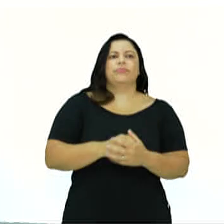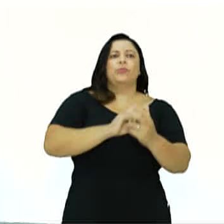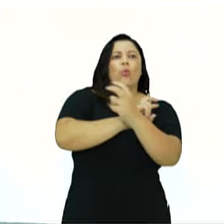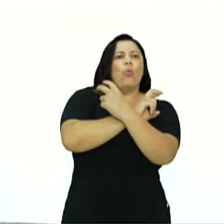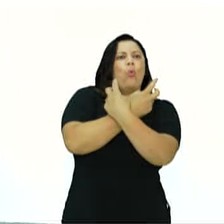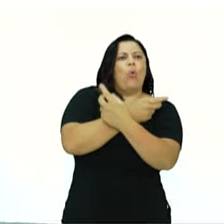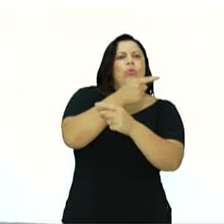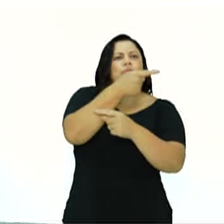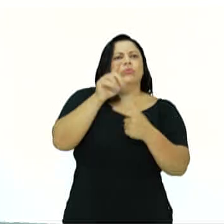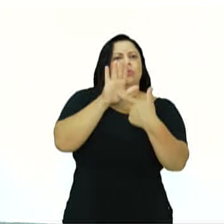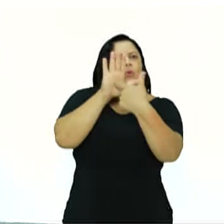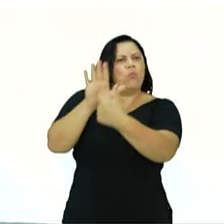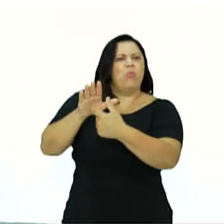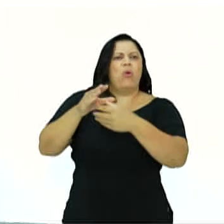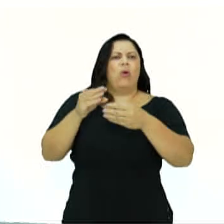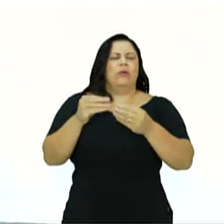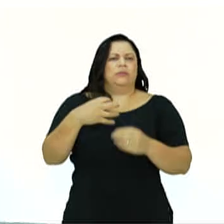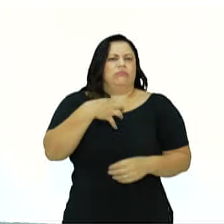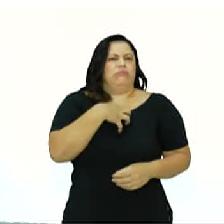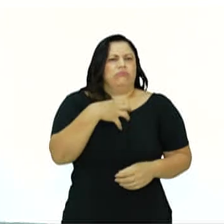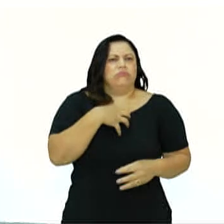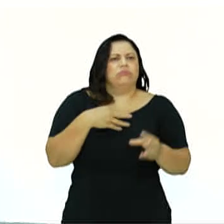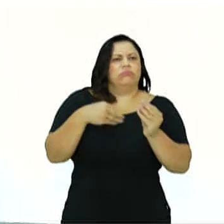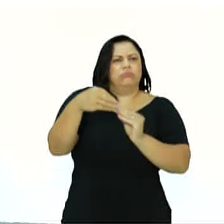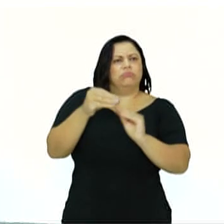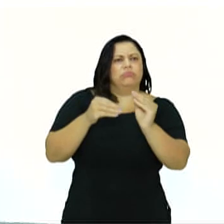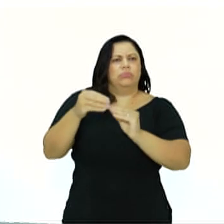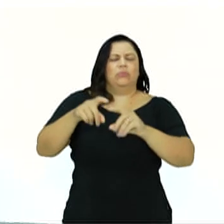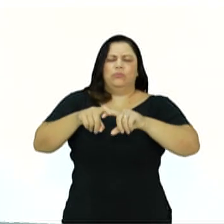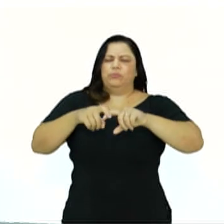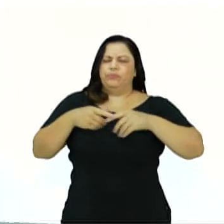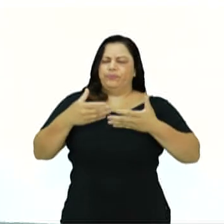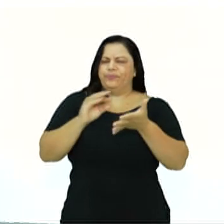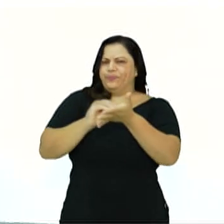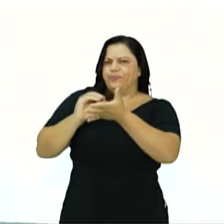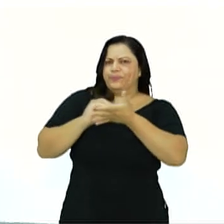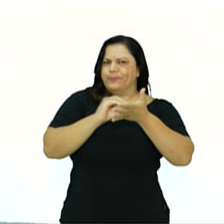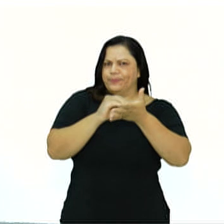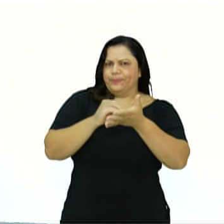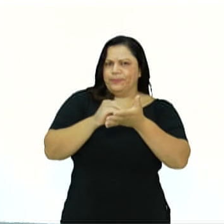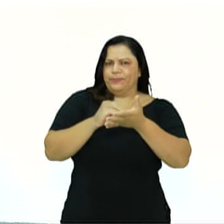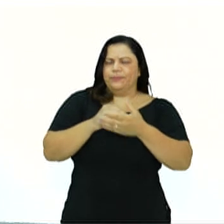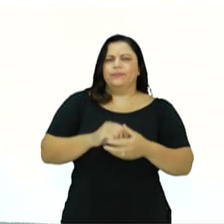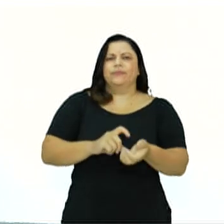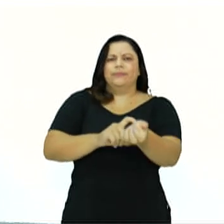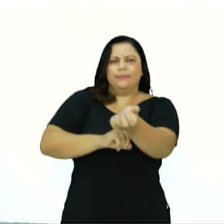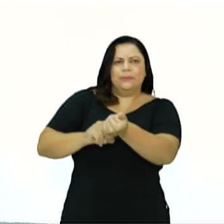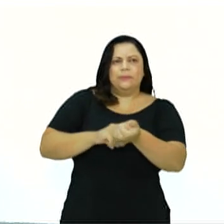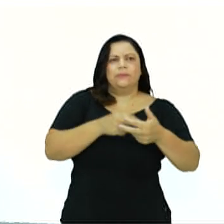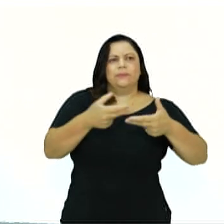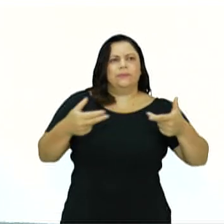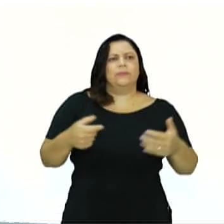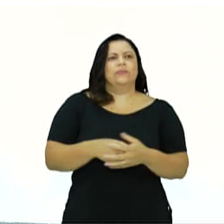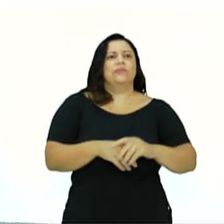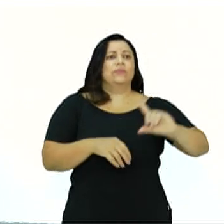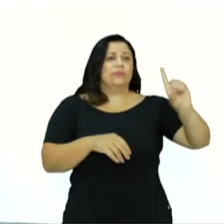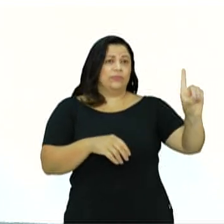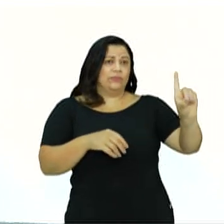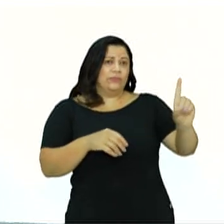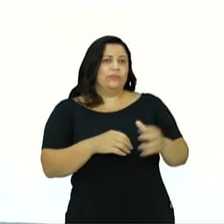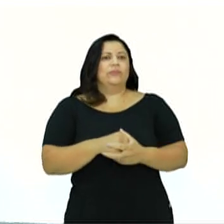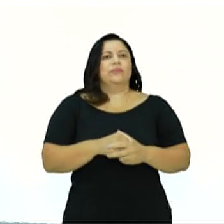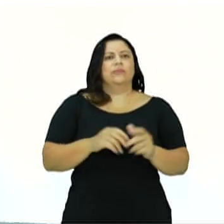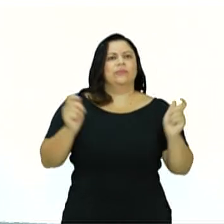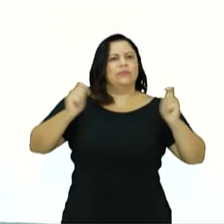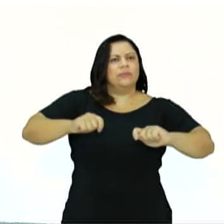apresenta sensibilidade devido à ausência de fibras nervosas. Letra D, os osteoblastos são estimulados